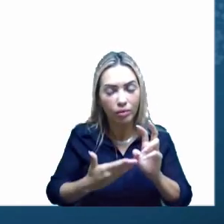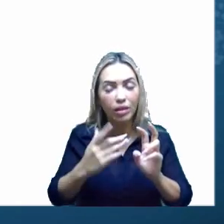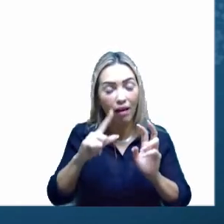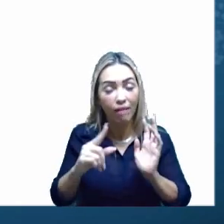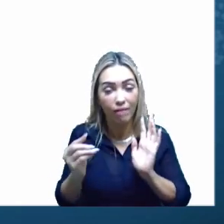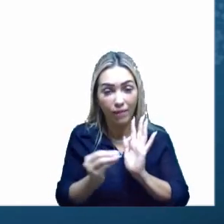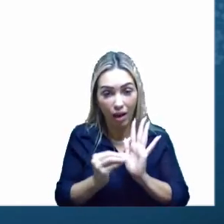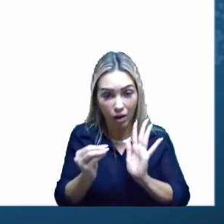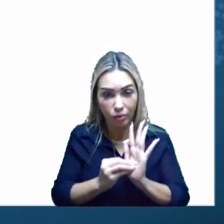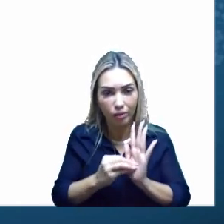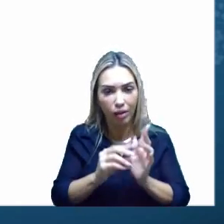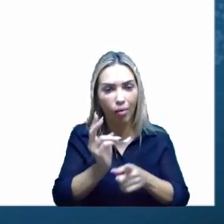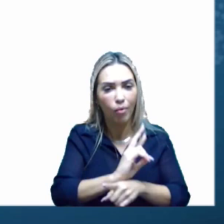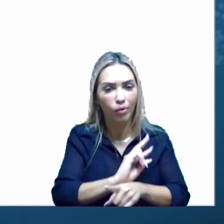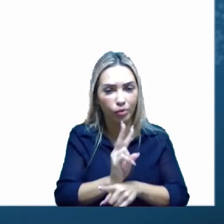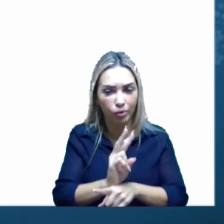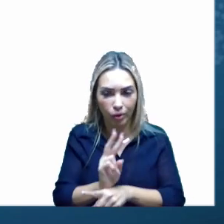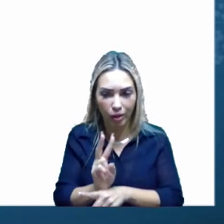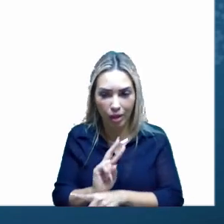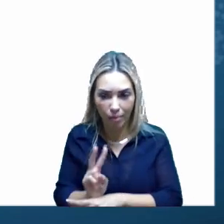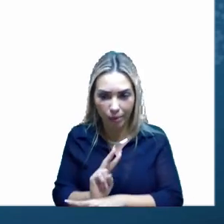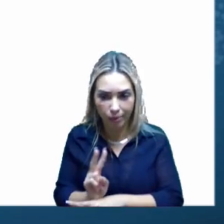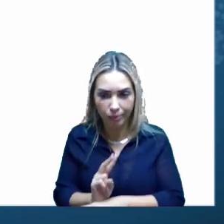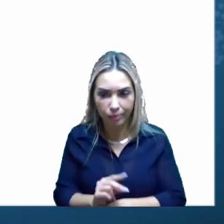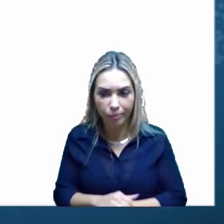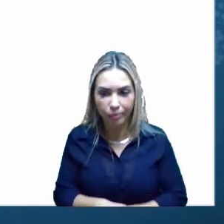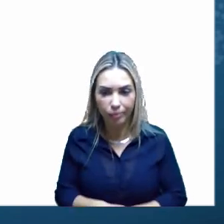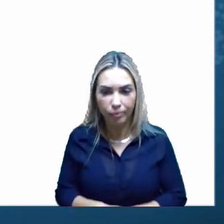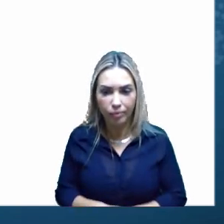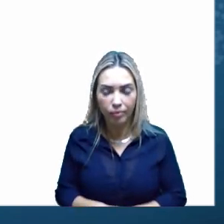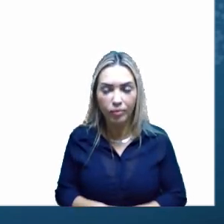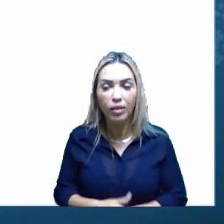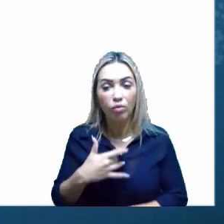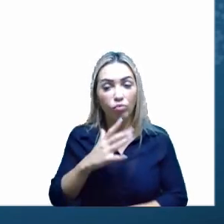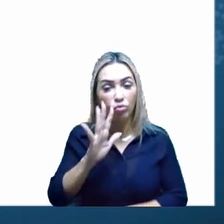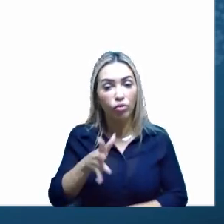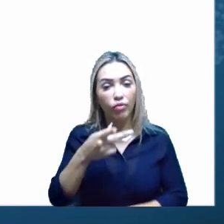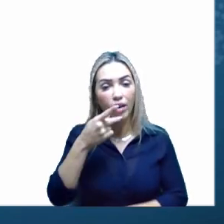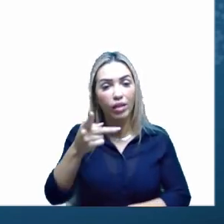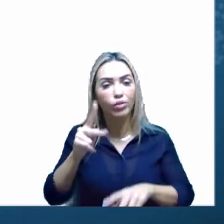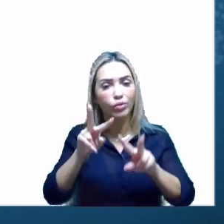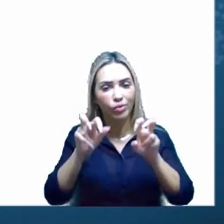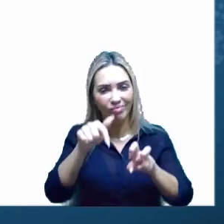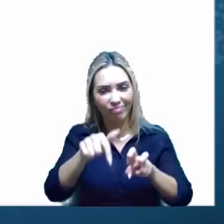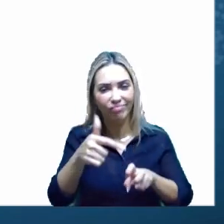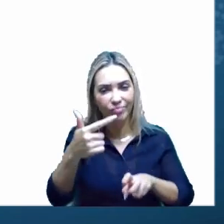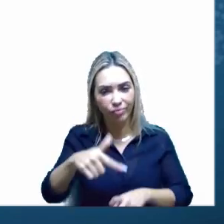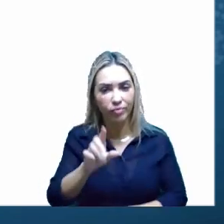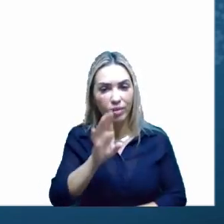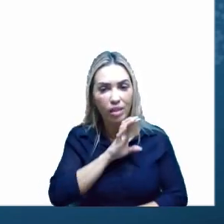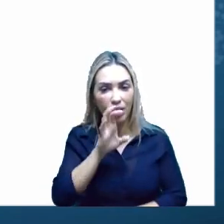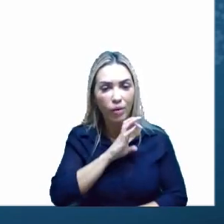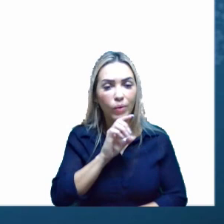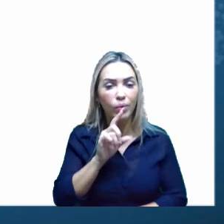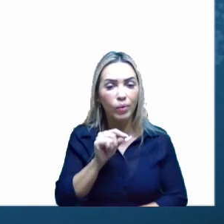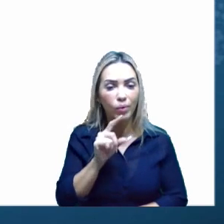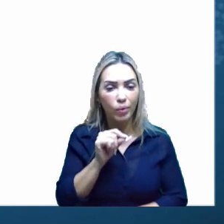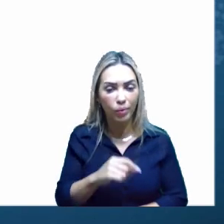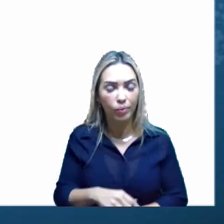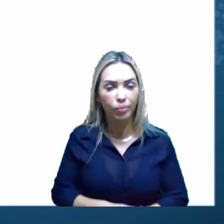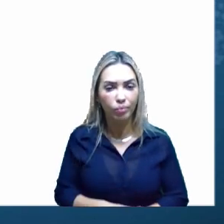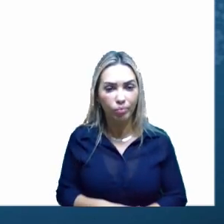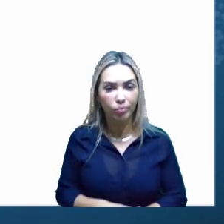de monitoramento. E eu já falei disso rapidamente, que